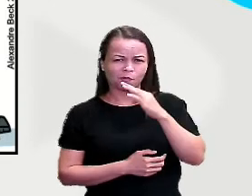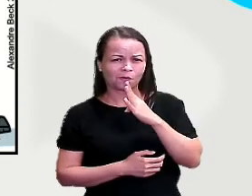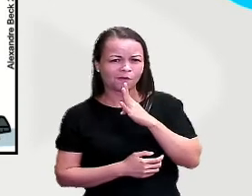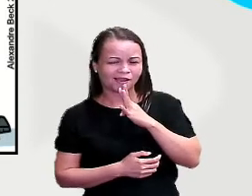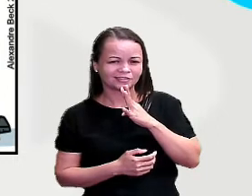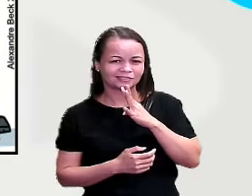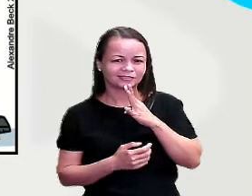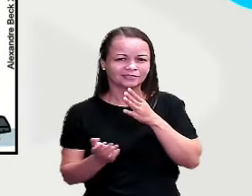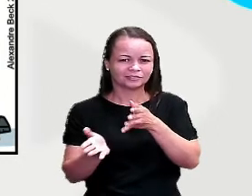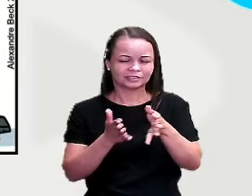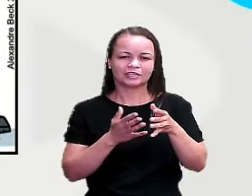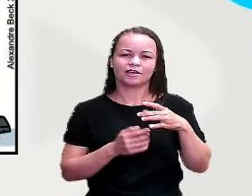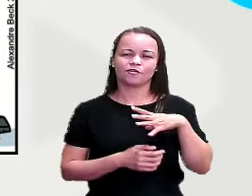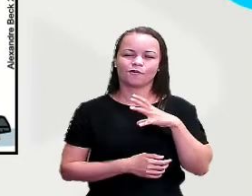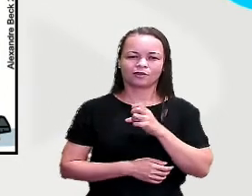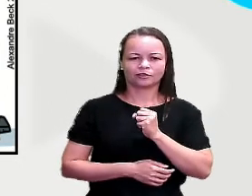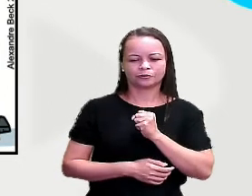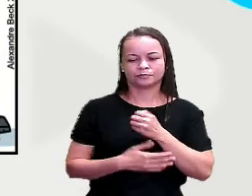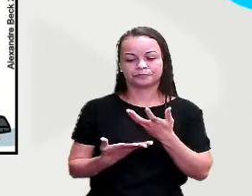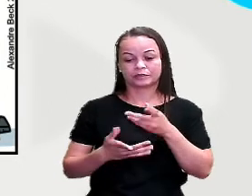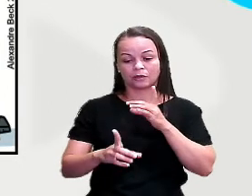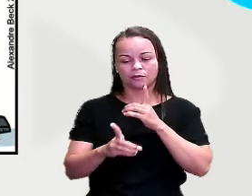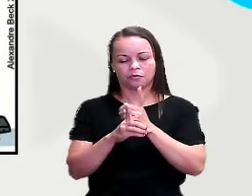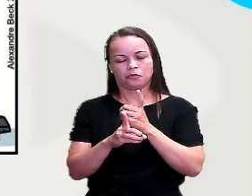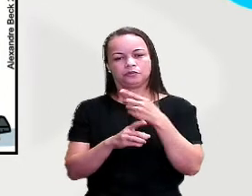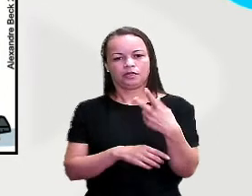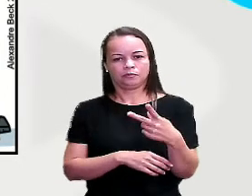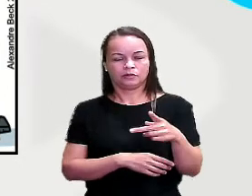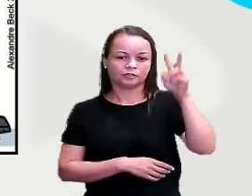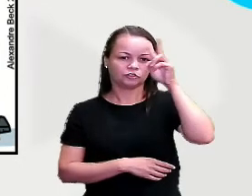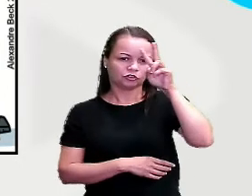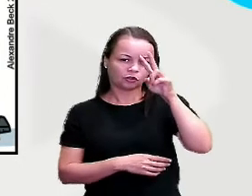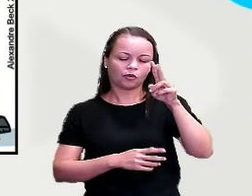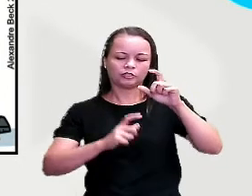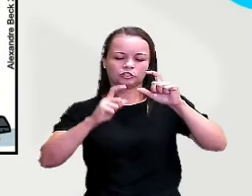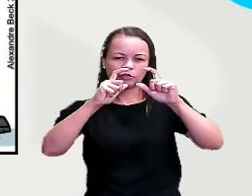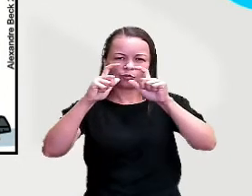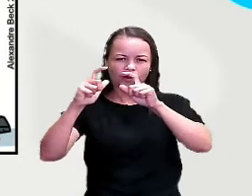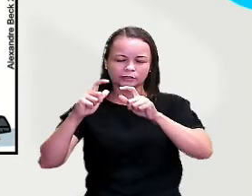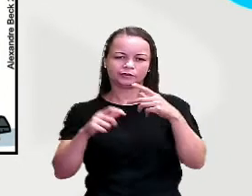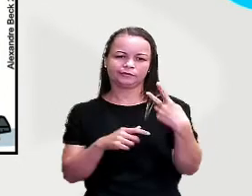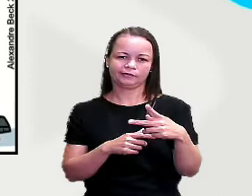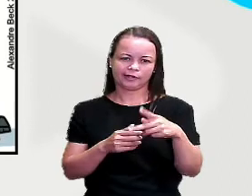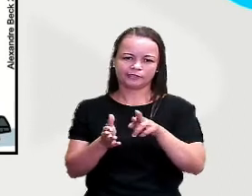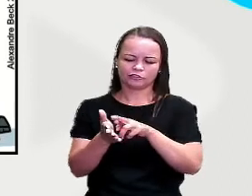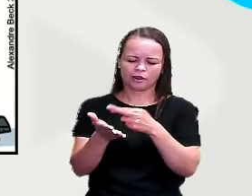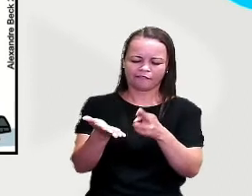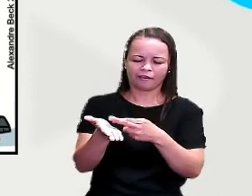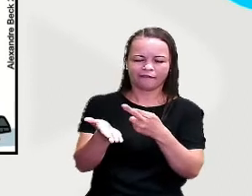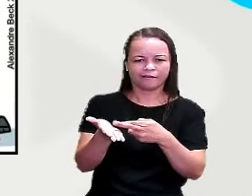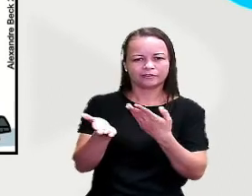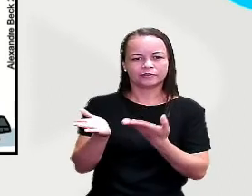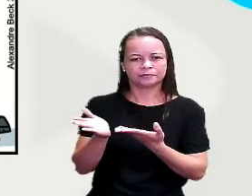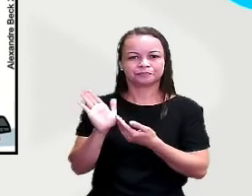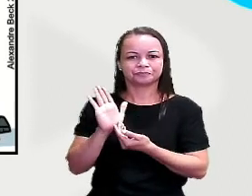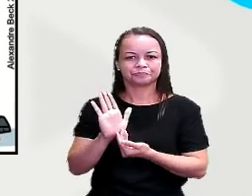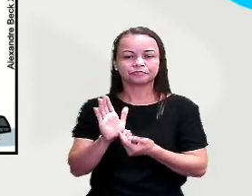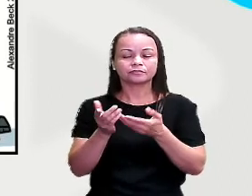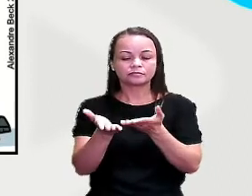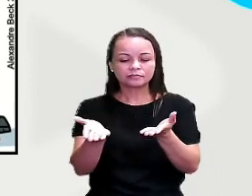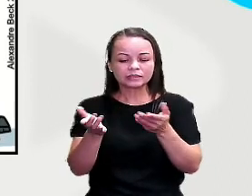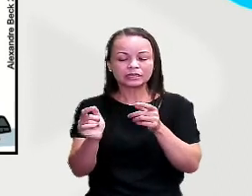aí, encontramos as histórias em quadrinho presente, né, nessas revistinhas. E são bastante